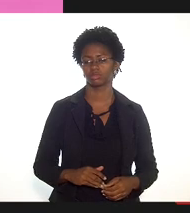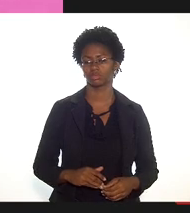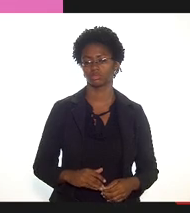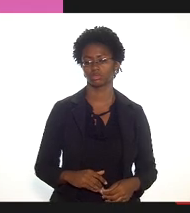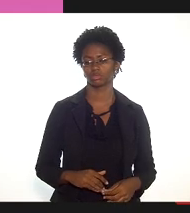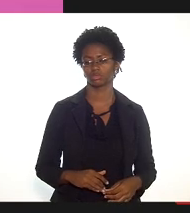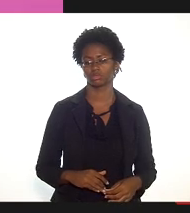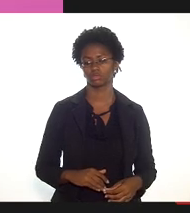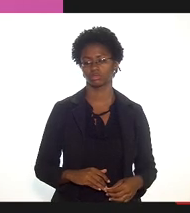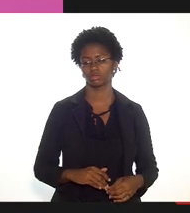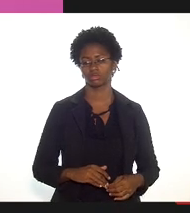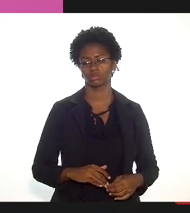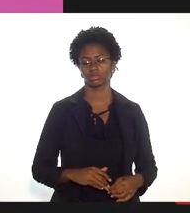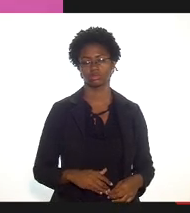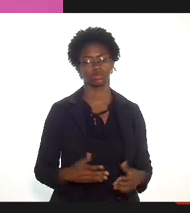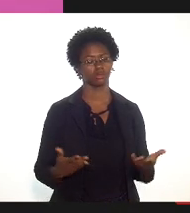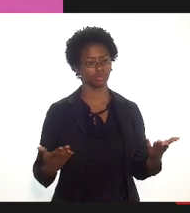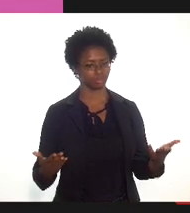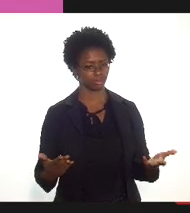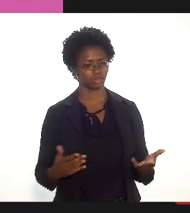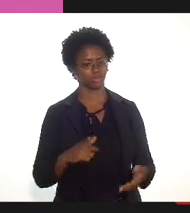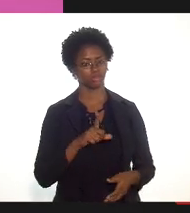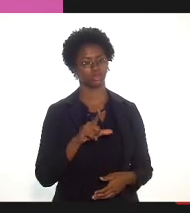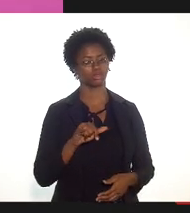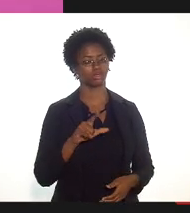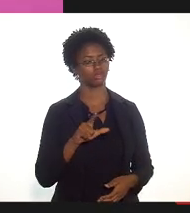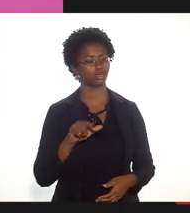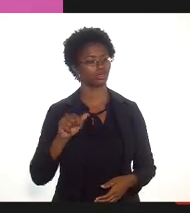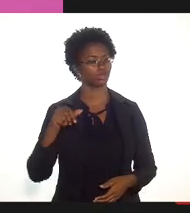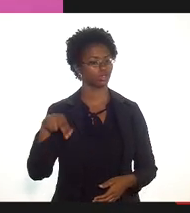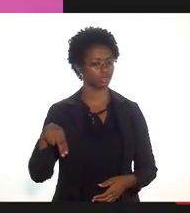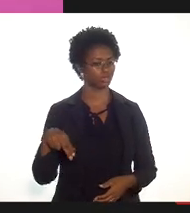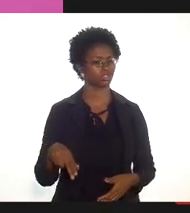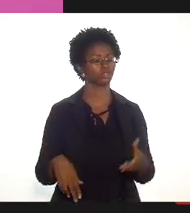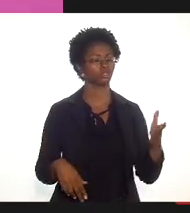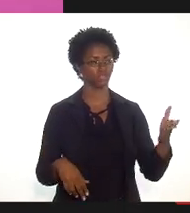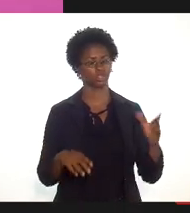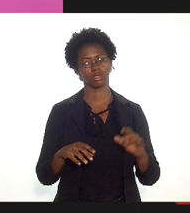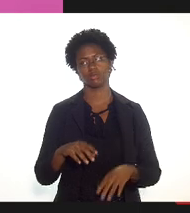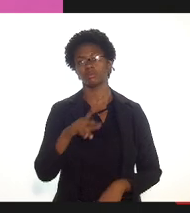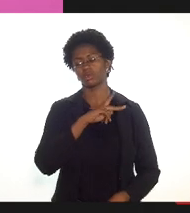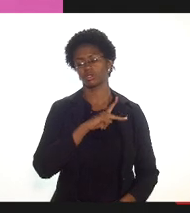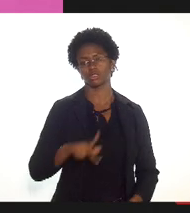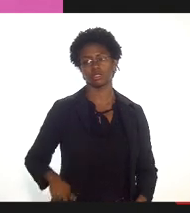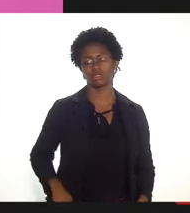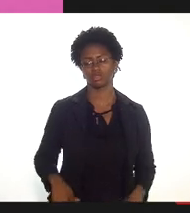Então, a palavra está com a Lilian Bering, por favor, que é presidente do Conselho Regional de